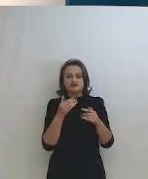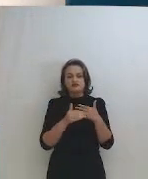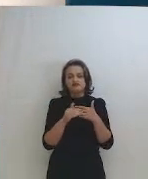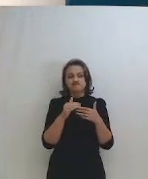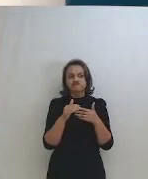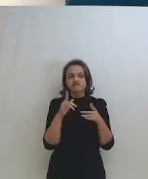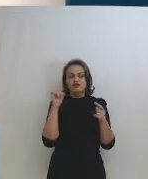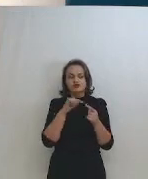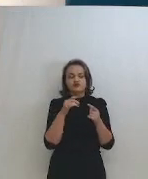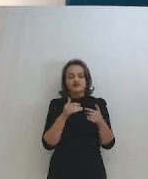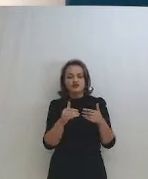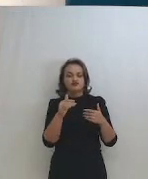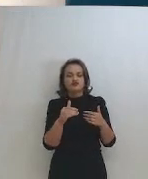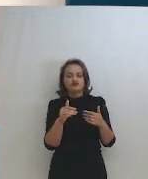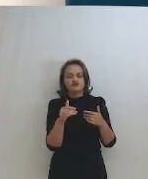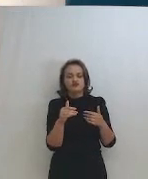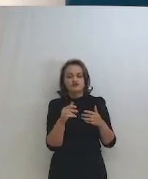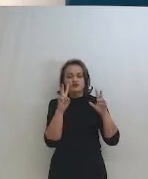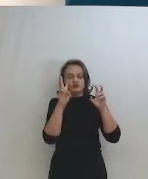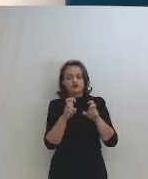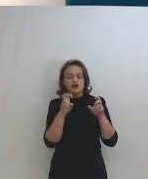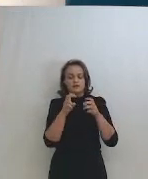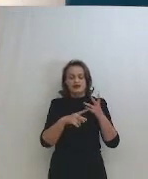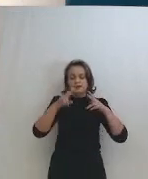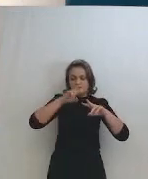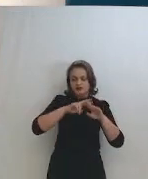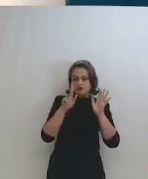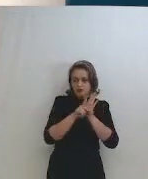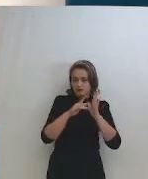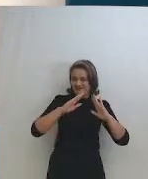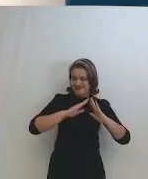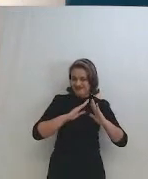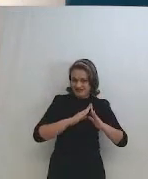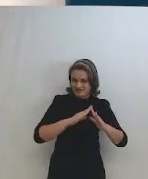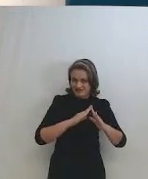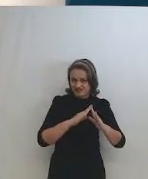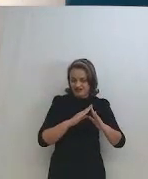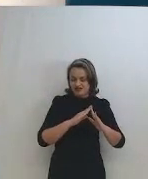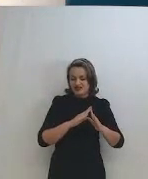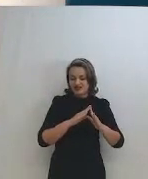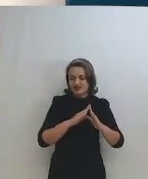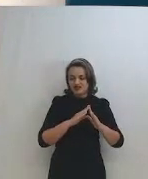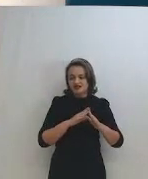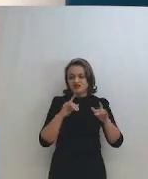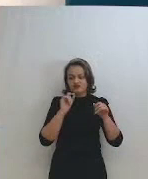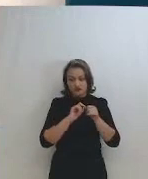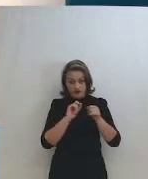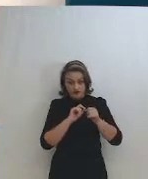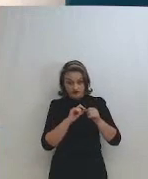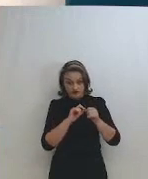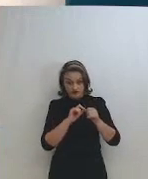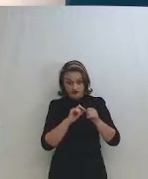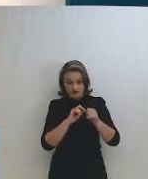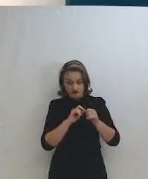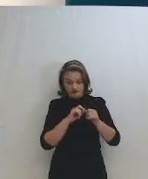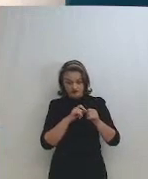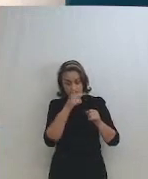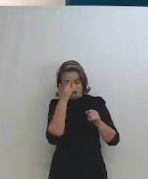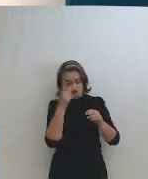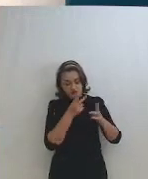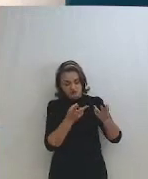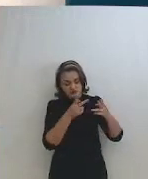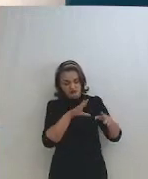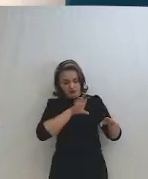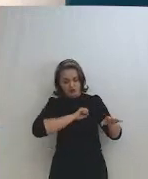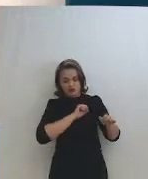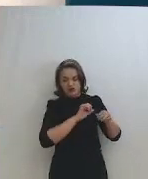a questão da prisão domiciliar, principalmente ao recorrente José Raimundo, já infectado com o Covid-19, a